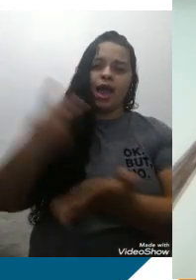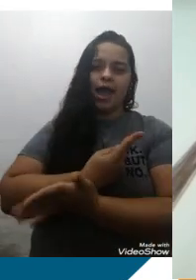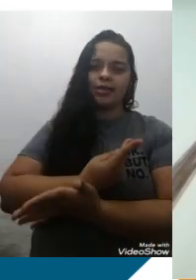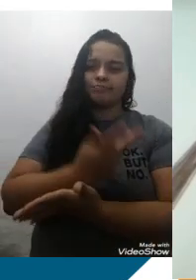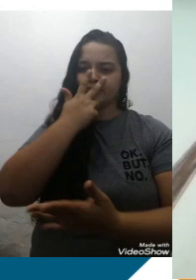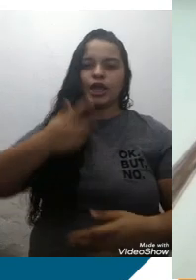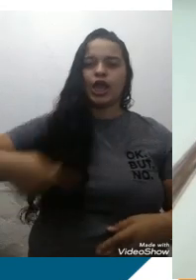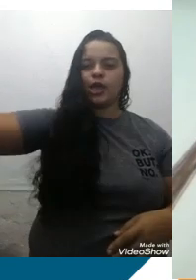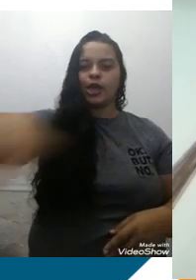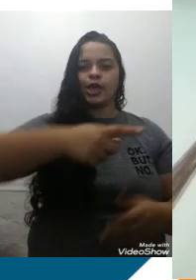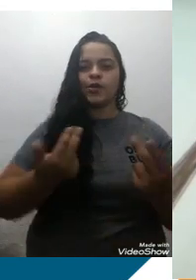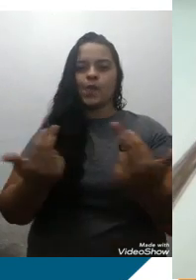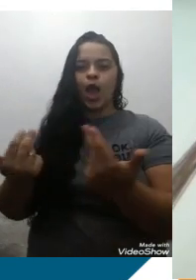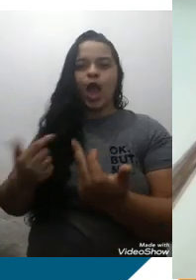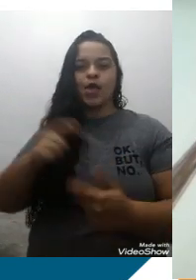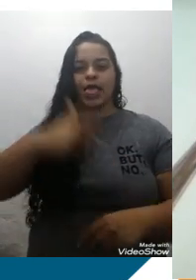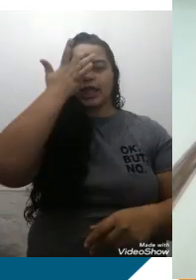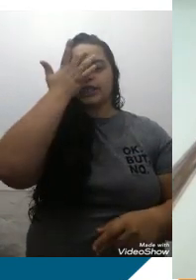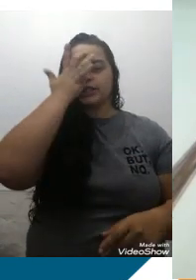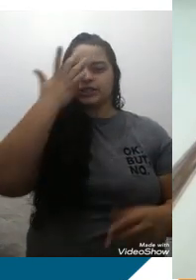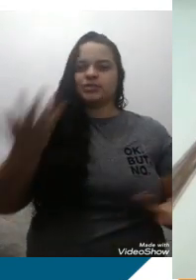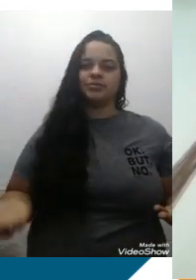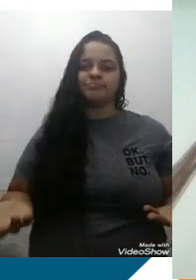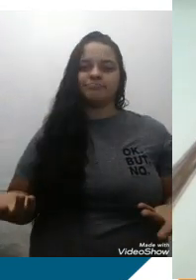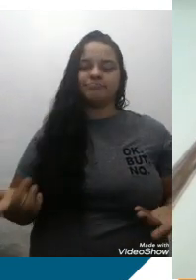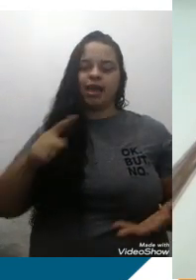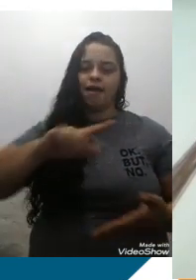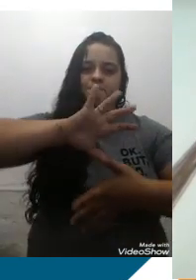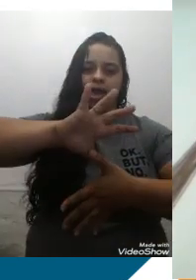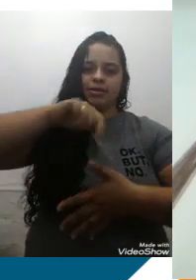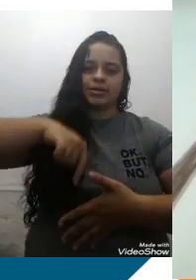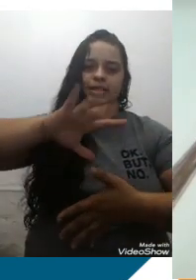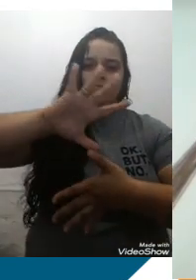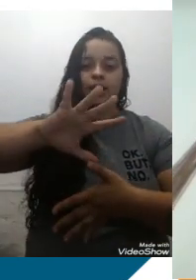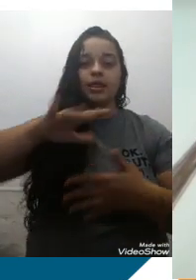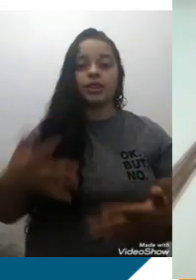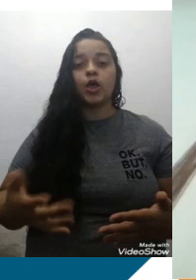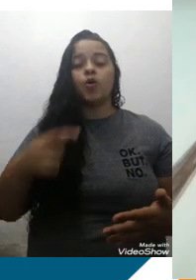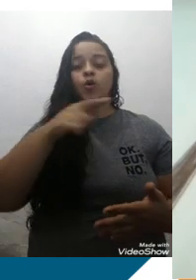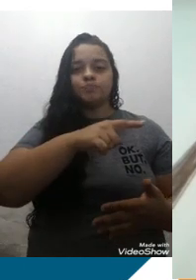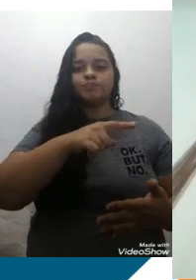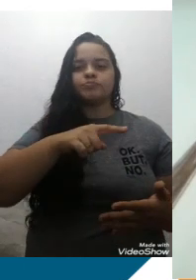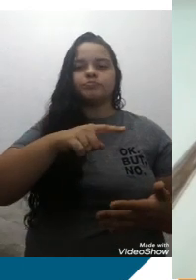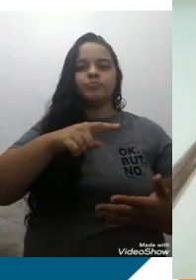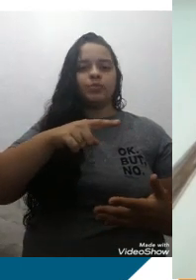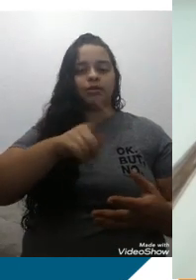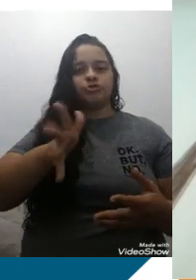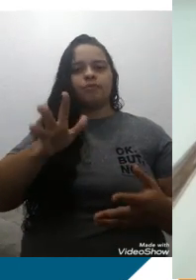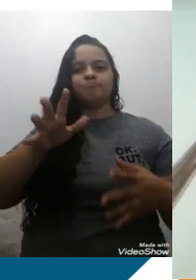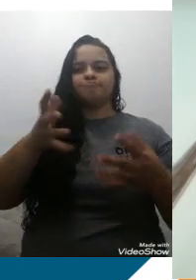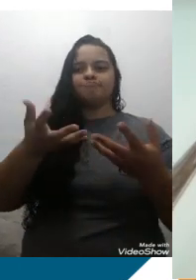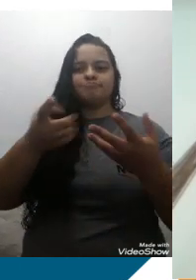querendo generalizar os povos que habitam aqui o continente americano. Mas o movimento indígena contemporâneo se